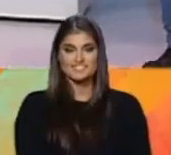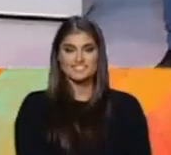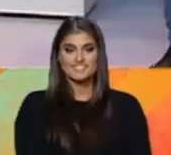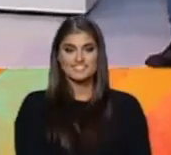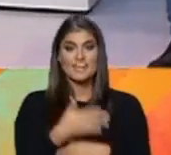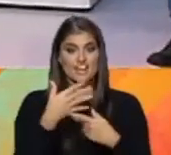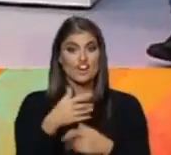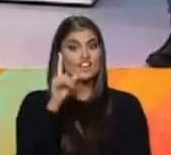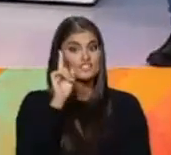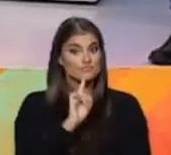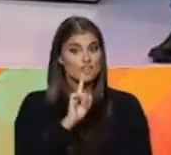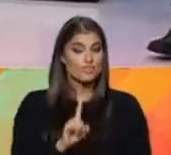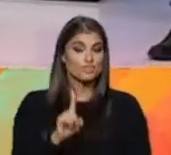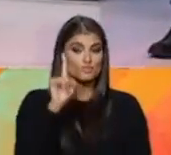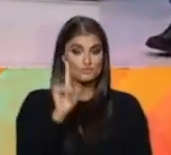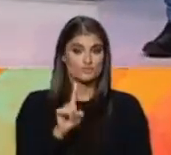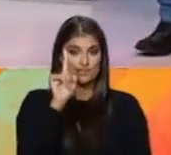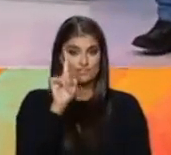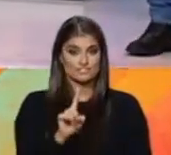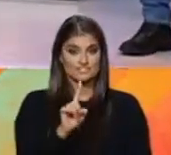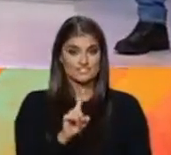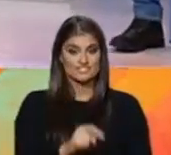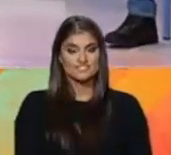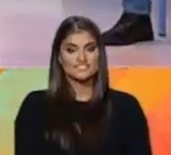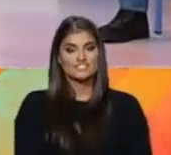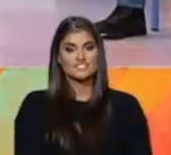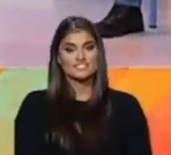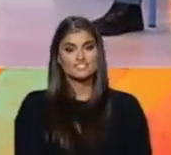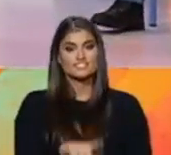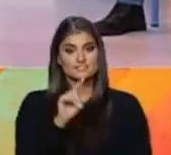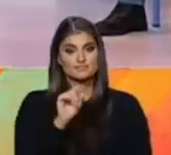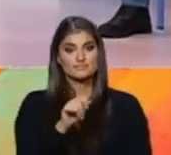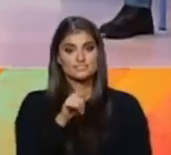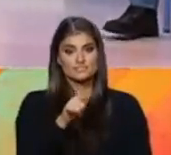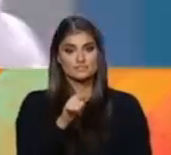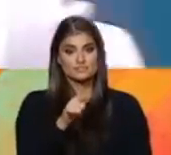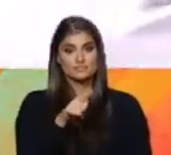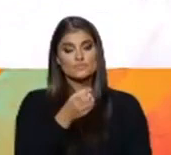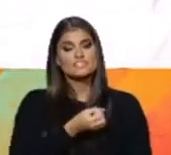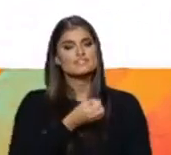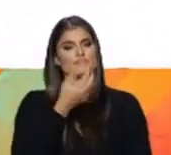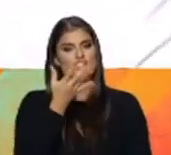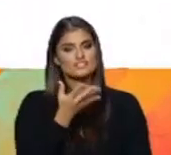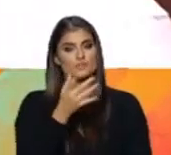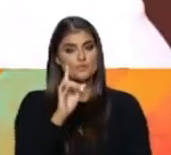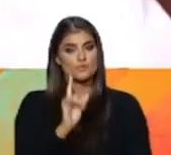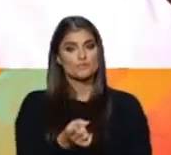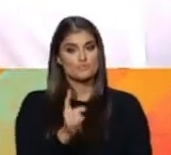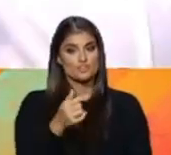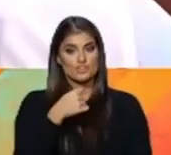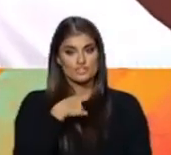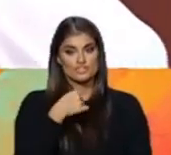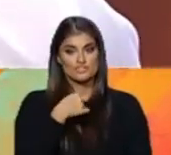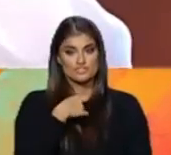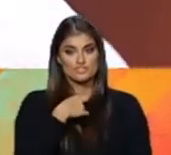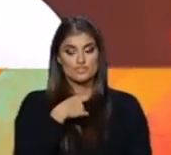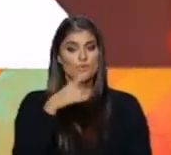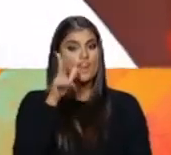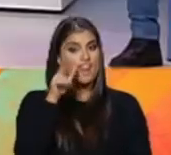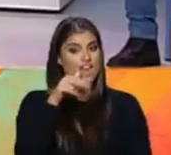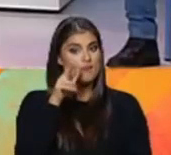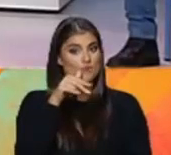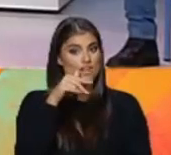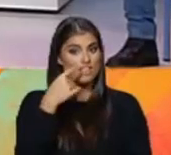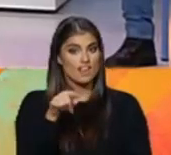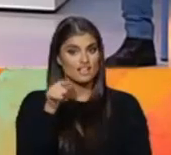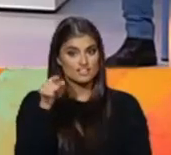Agora as mulheres do norte olha, pois do cavalheiro. Por isso eu que tenho namorada